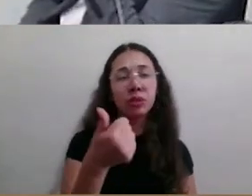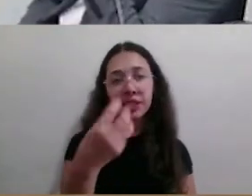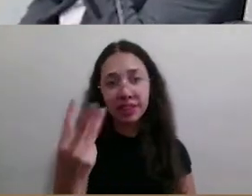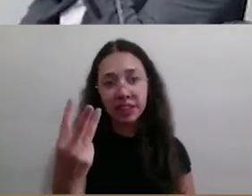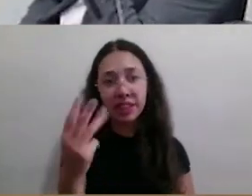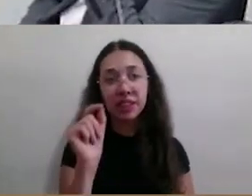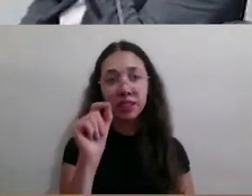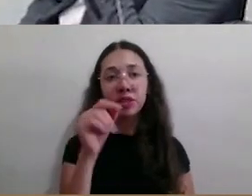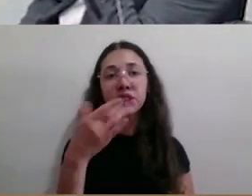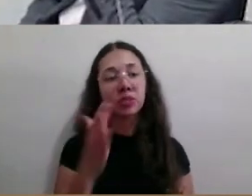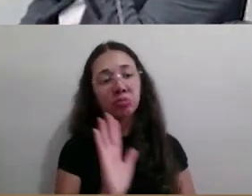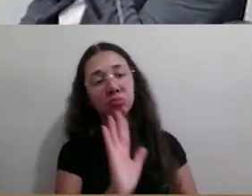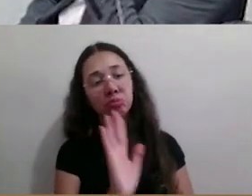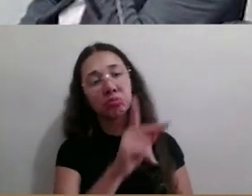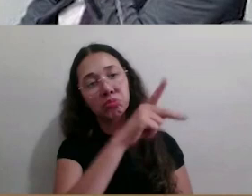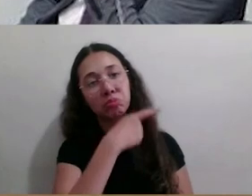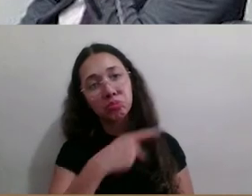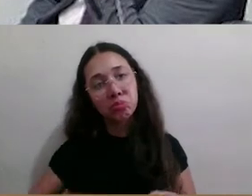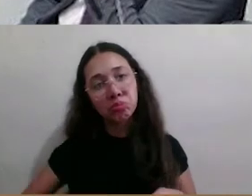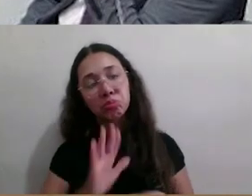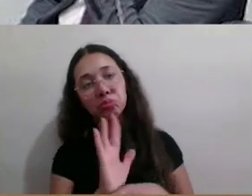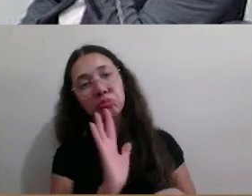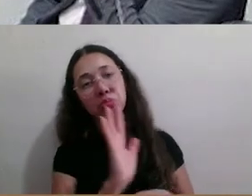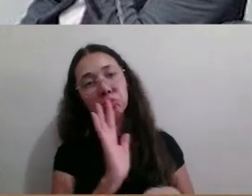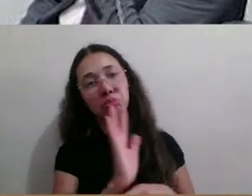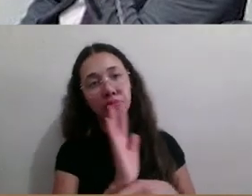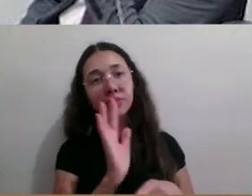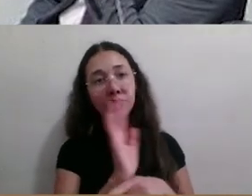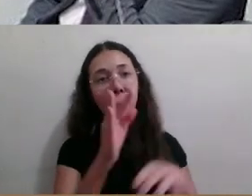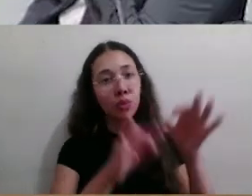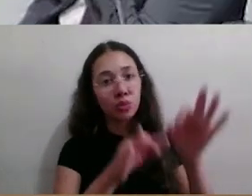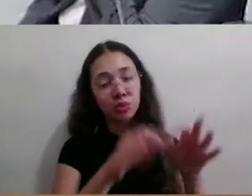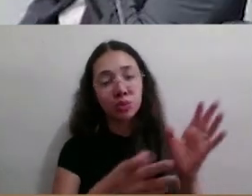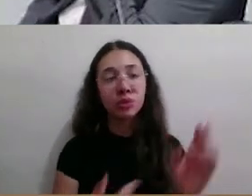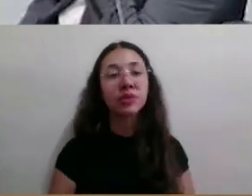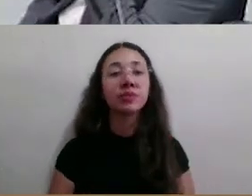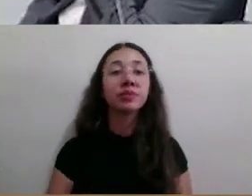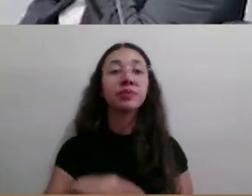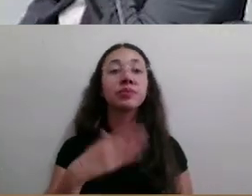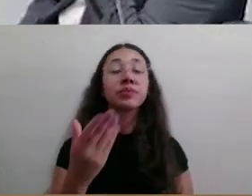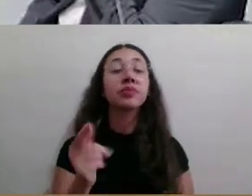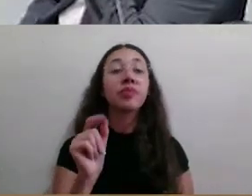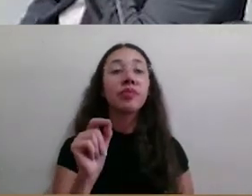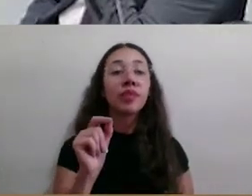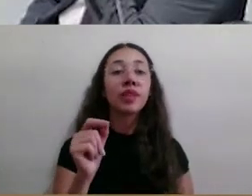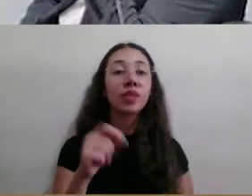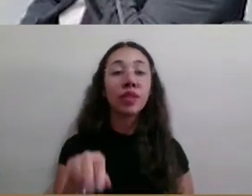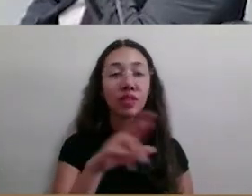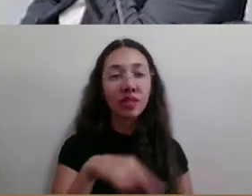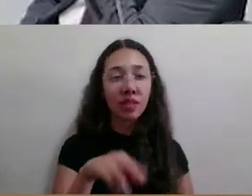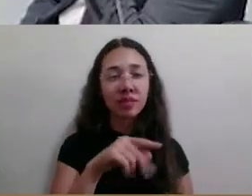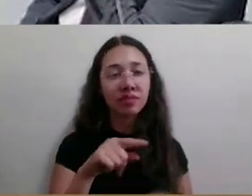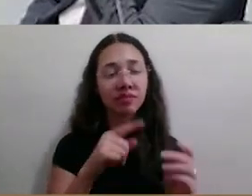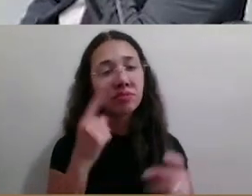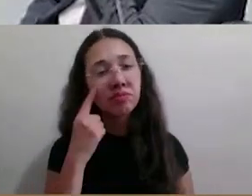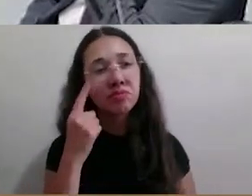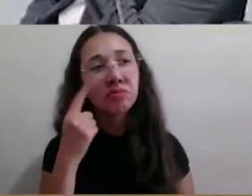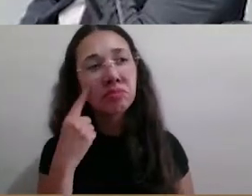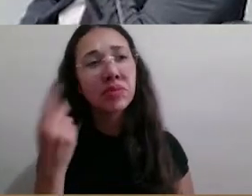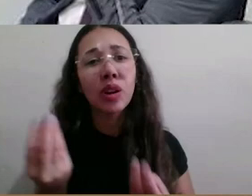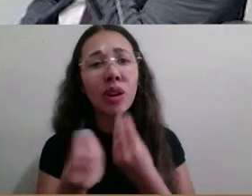auxiliando a presidência, e aí vamos olhar a nossa competência, a nossa